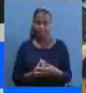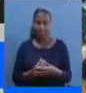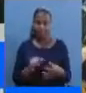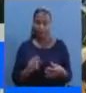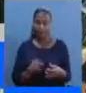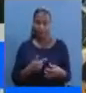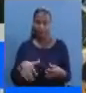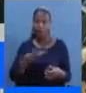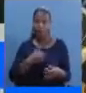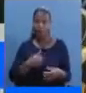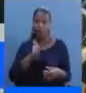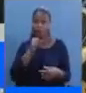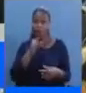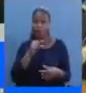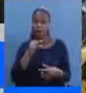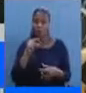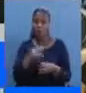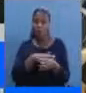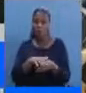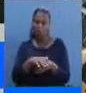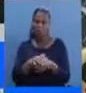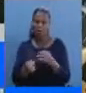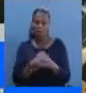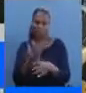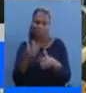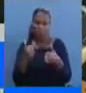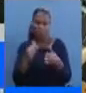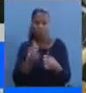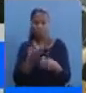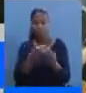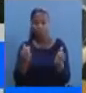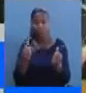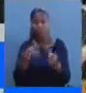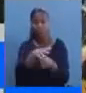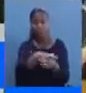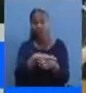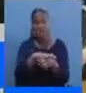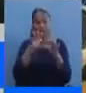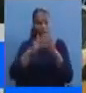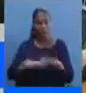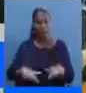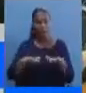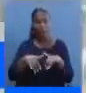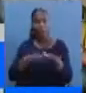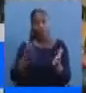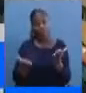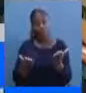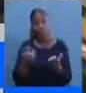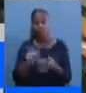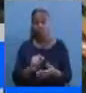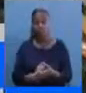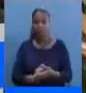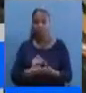criar um ambiente propício para soluções num clima de estabilidade, mas também de equilíbrio.